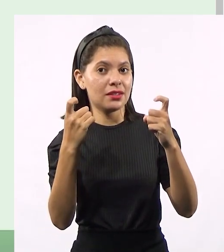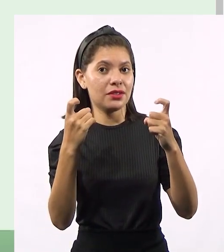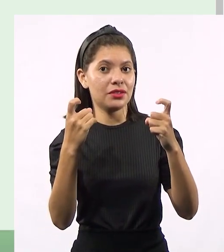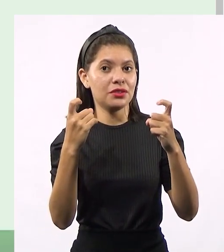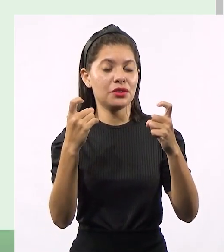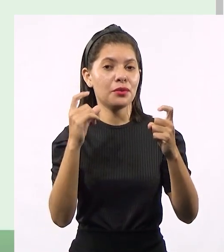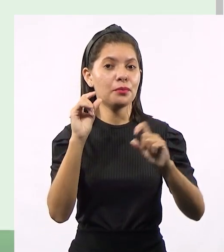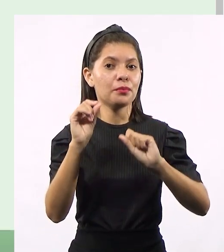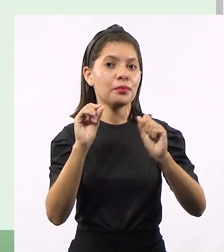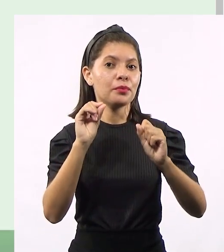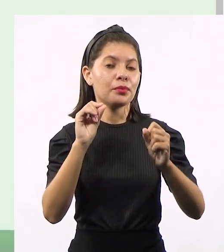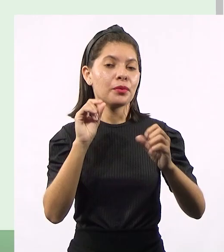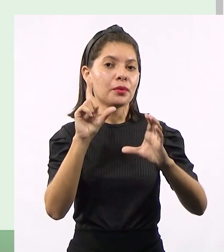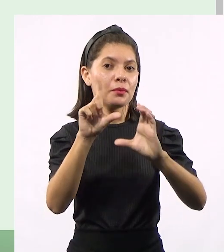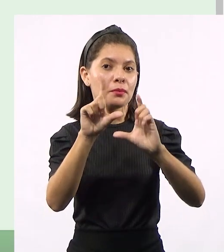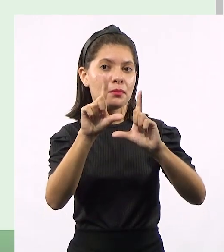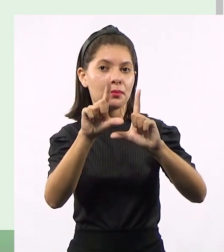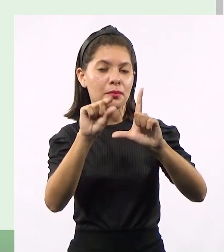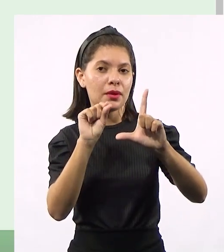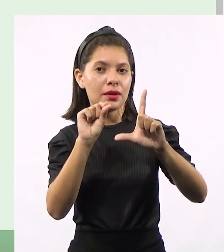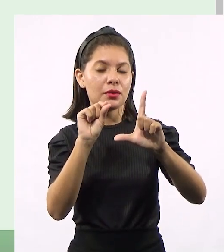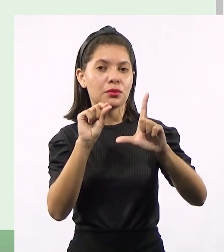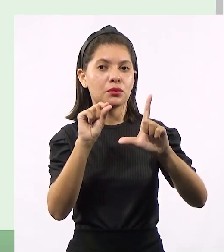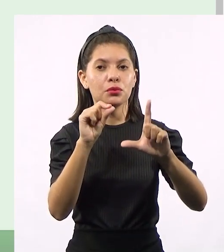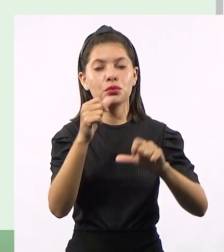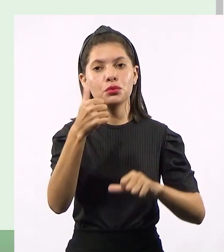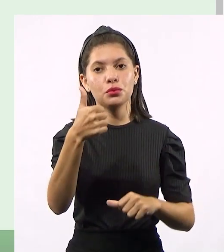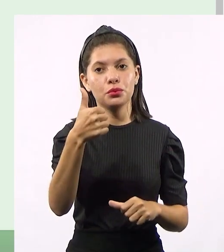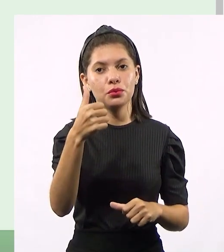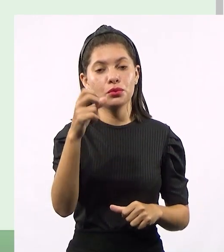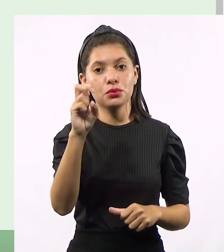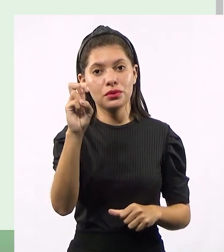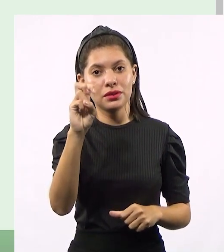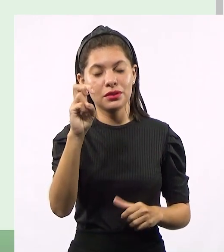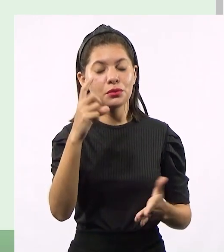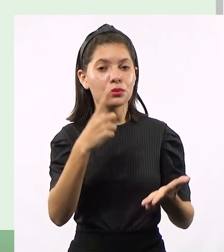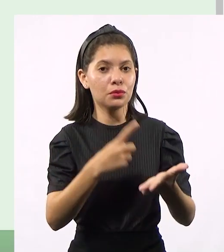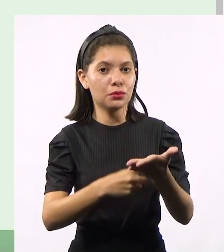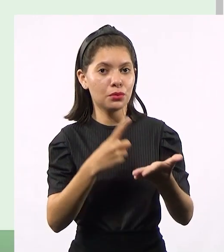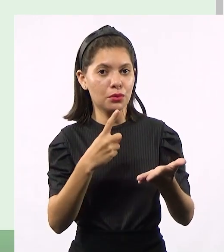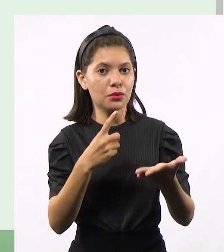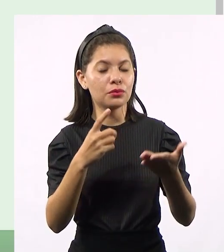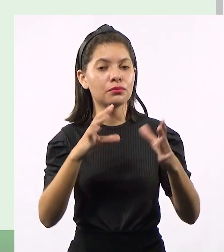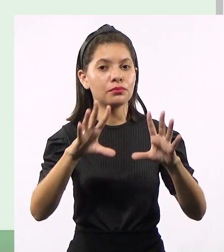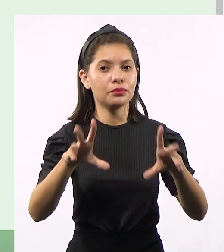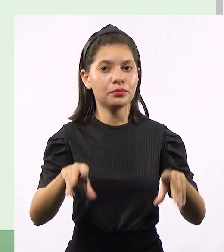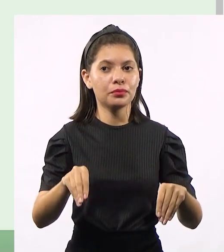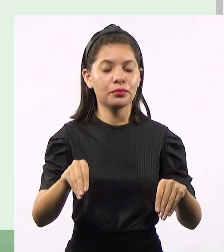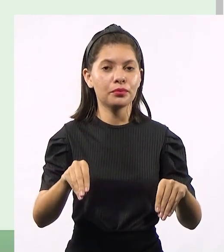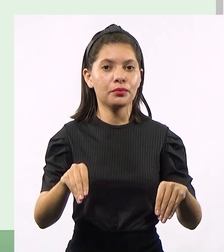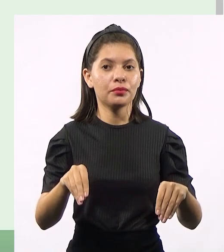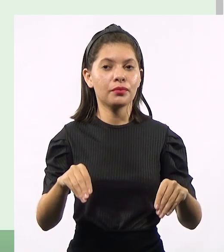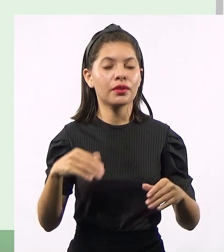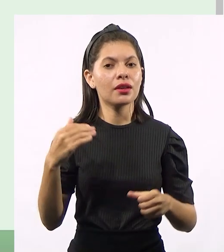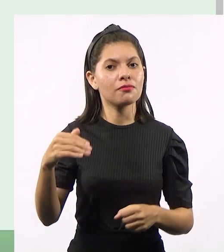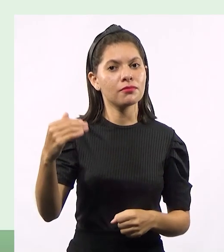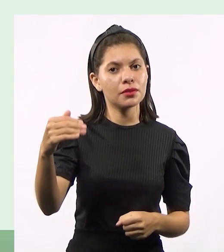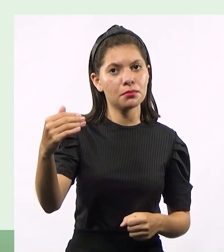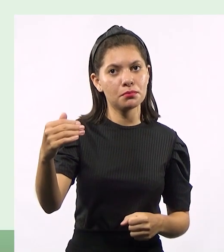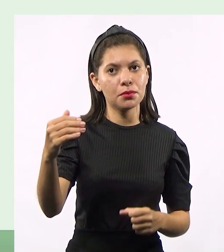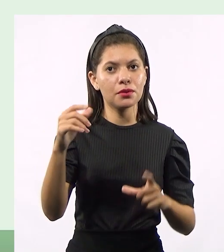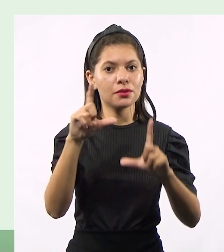marco 1, o 1 é o discordo totalmente, o 5 concordo totalmente. E posterior eu clico